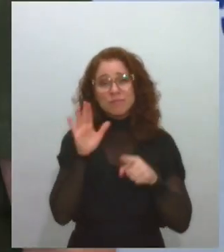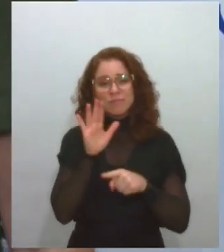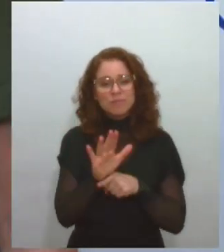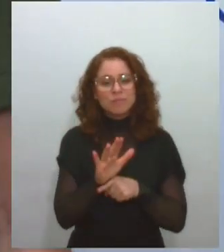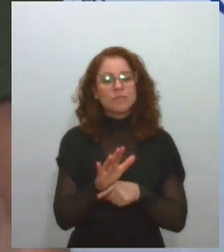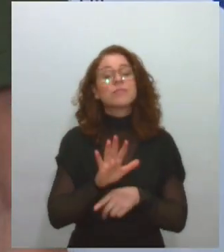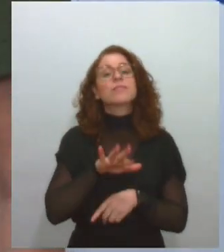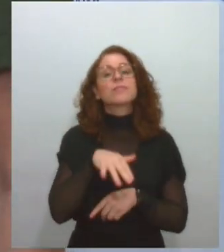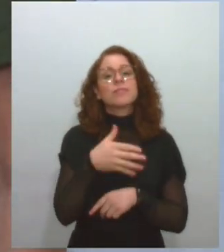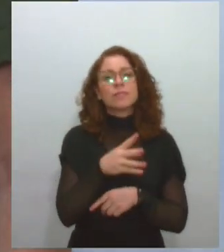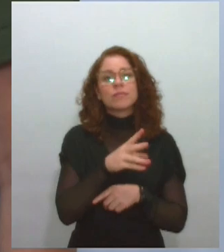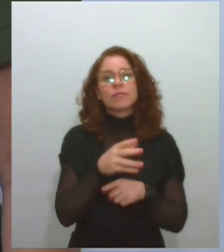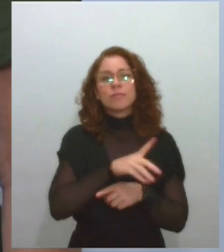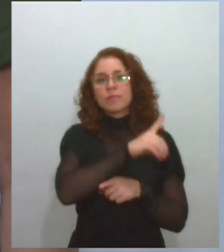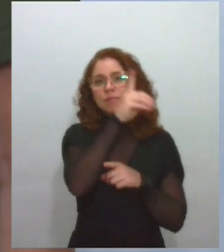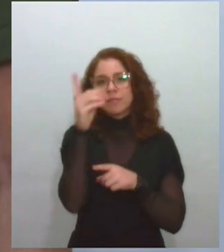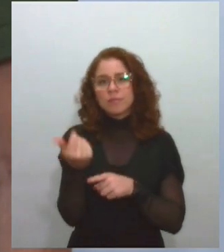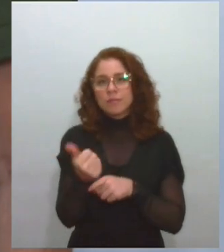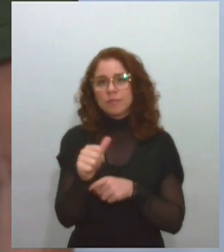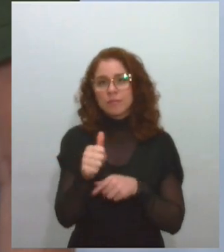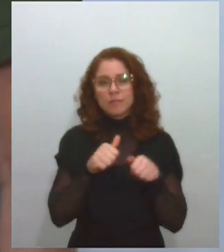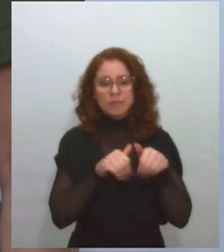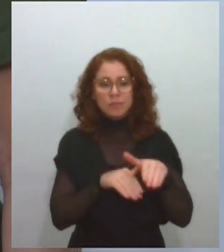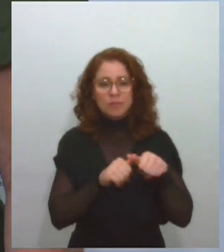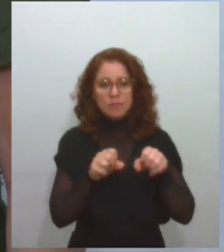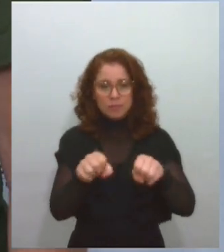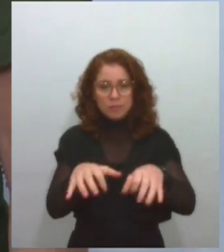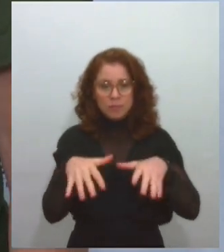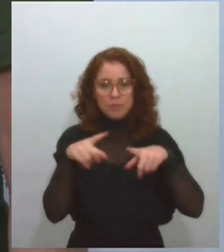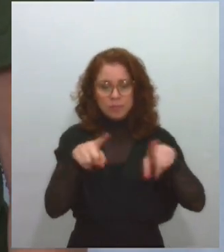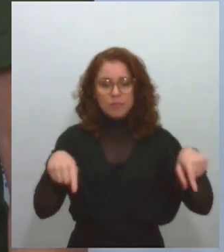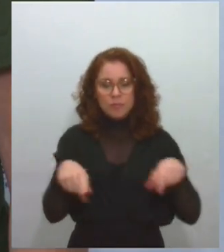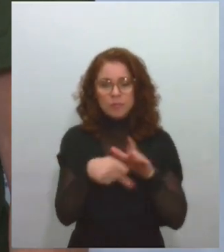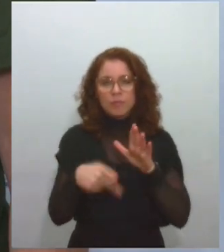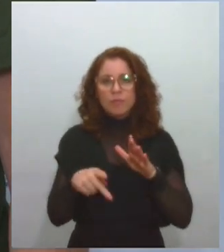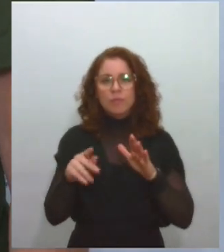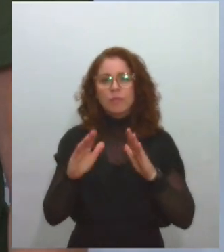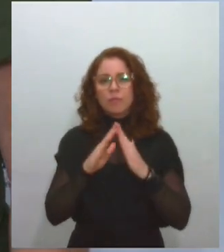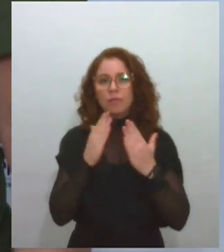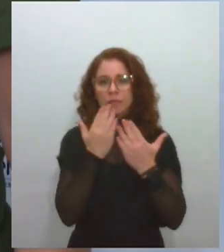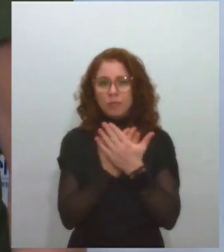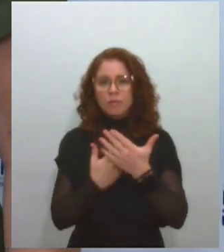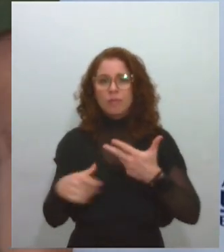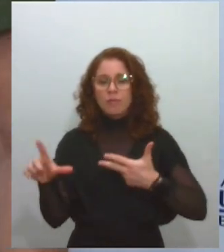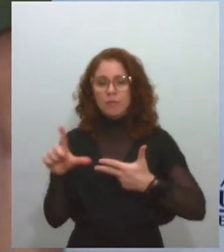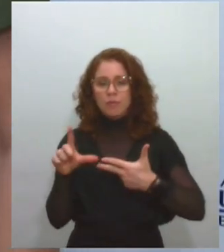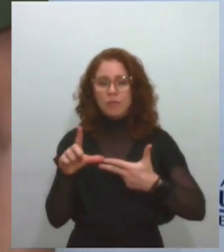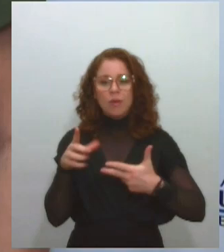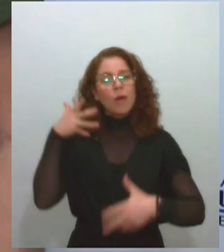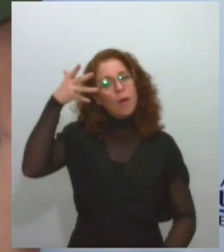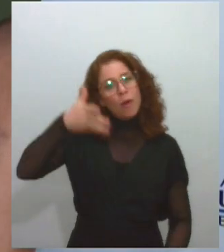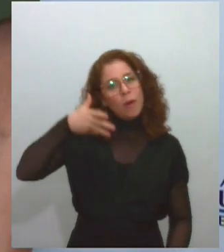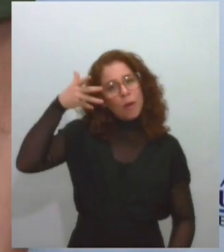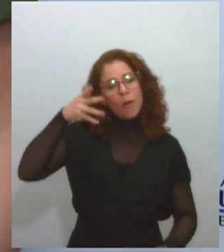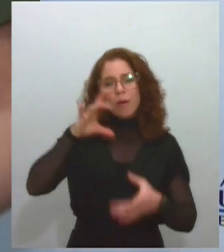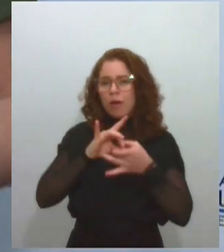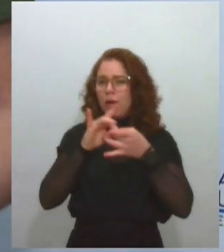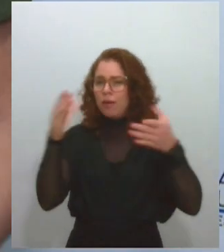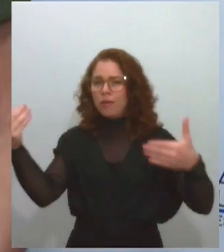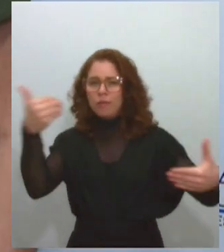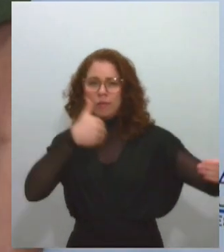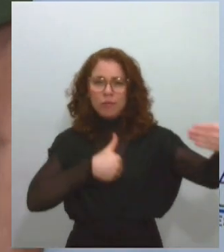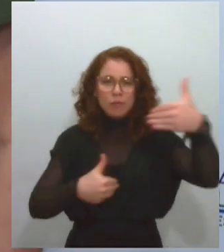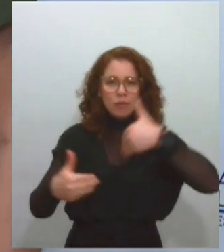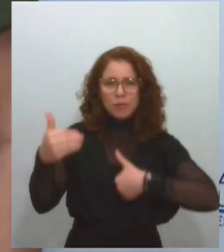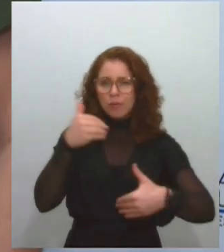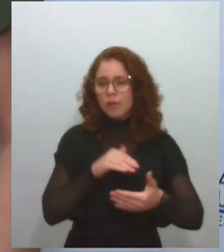setembro, no auditório da Escola do Legislativo, essa palestra aí que é aberta ao público. Né? Sim, é aberta ao público, então venha conosco,